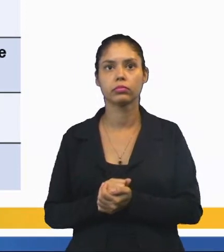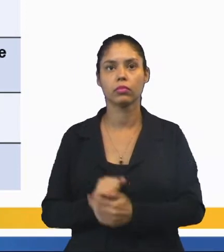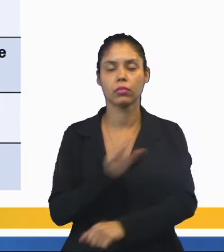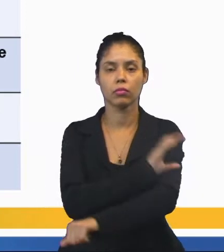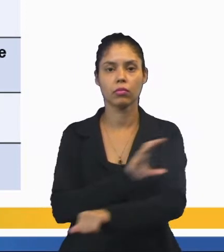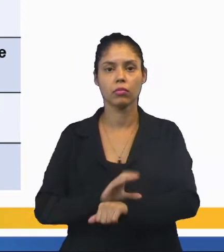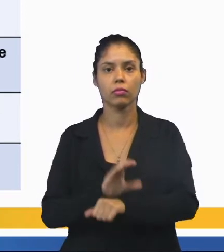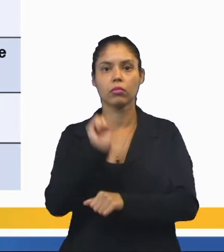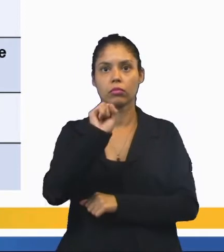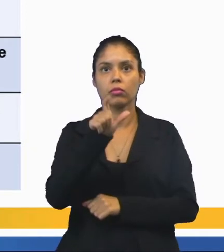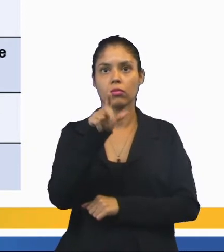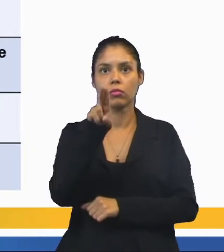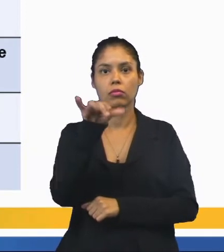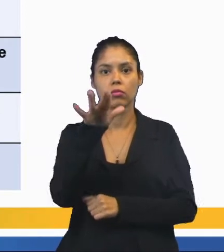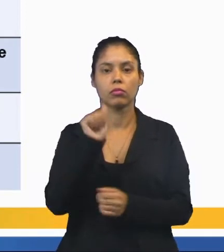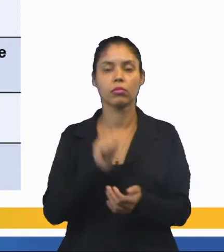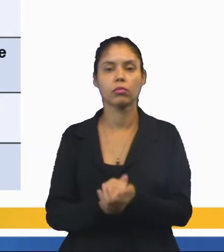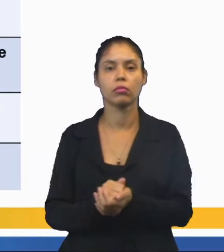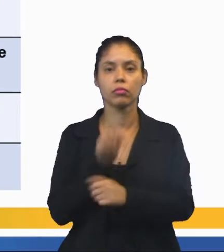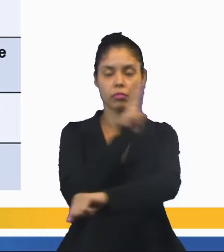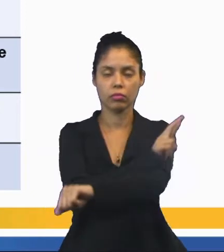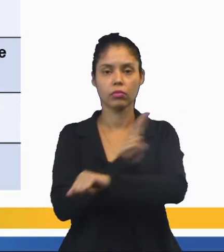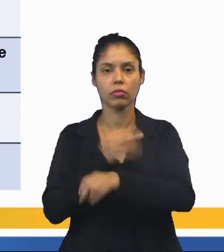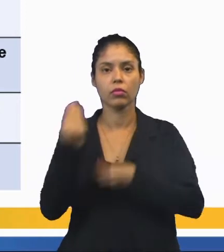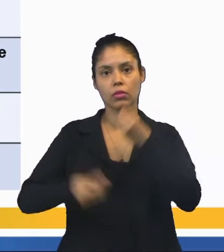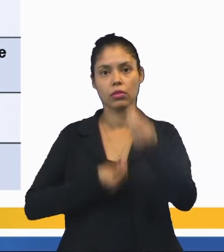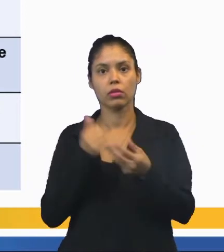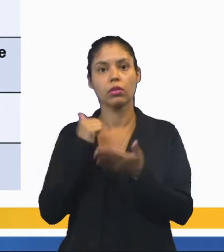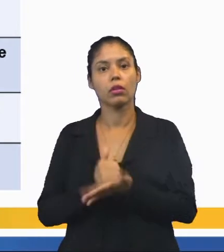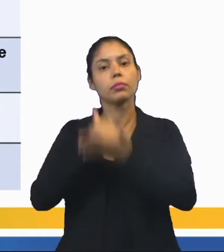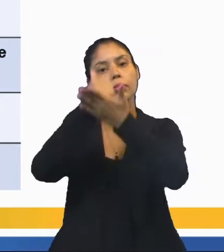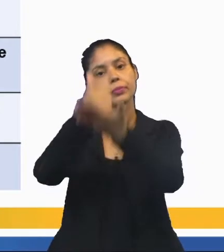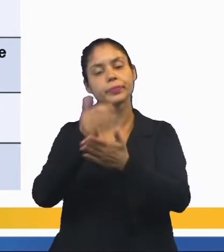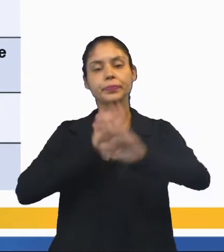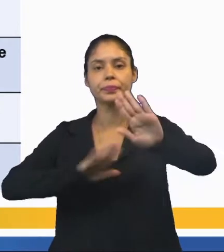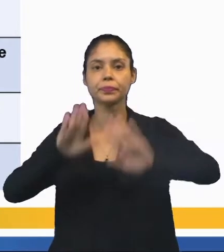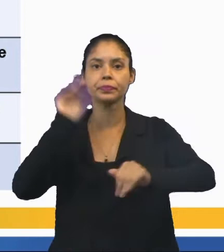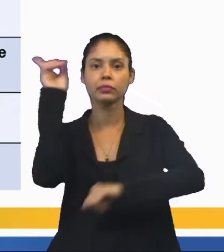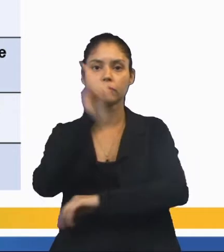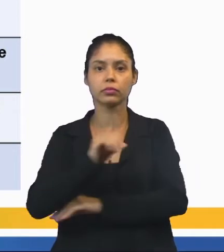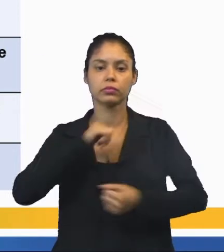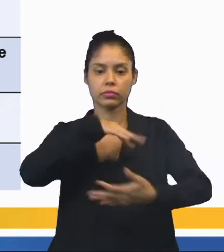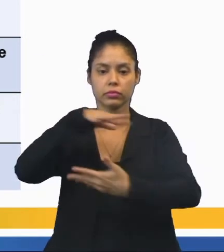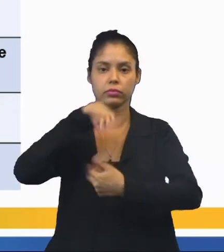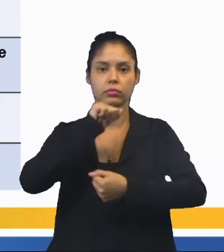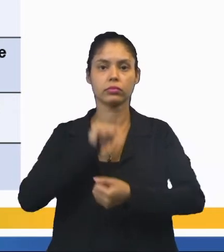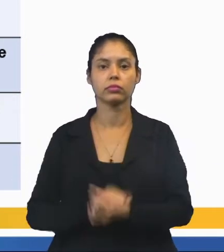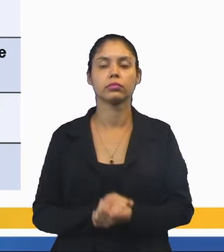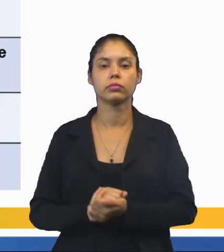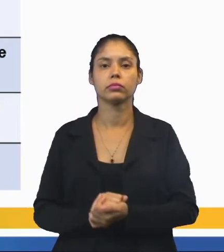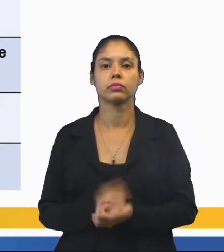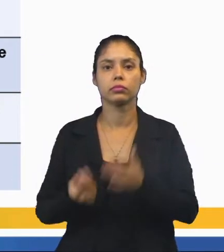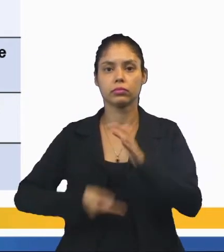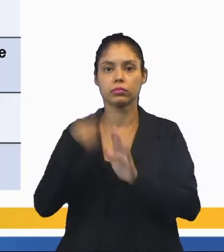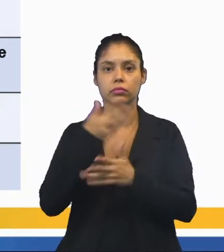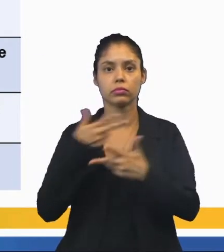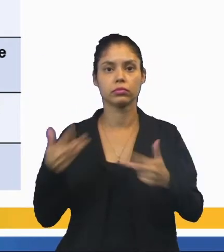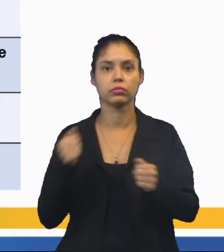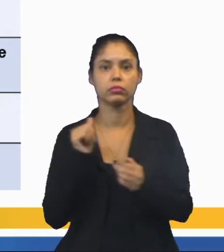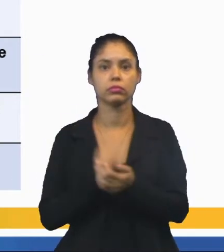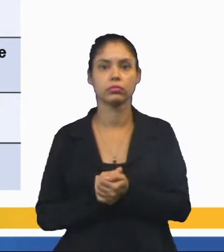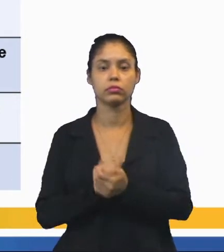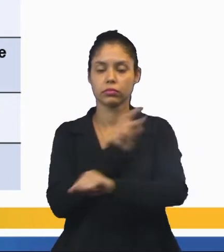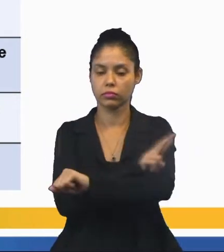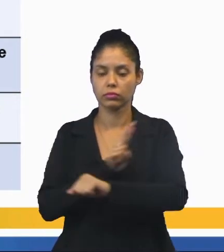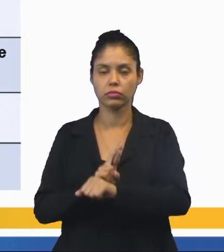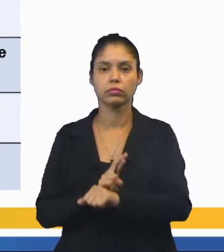secular vai compreender a religião como apoio à preservação dos direitos universais. Uma das coisas que as religiões